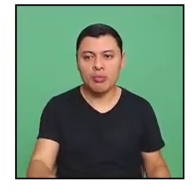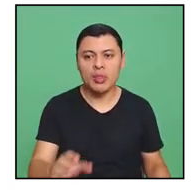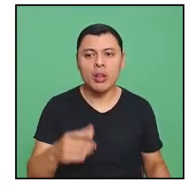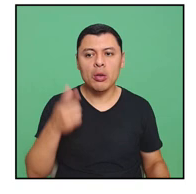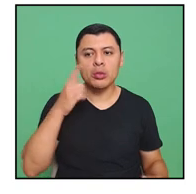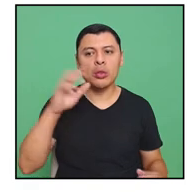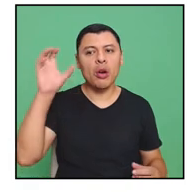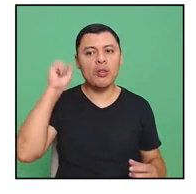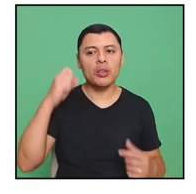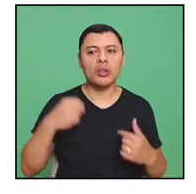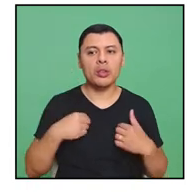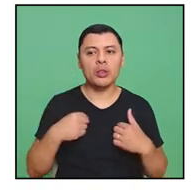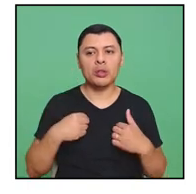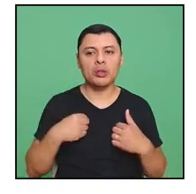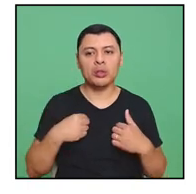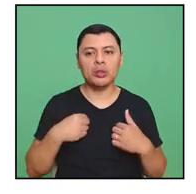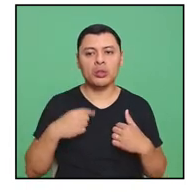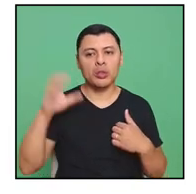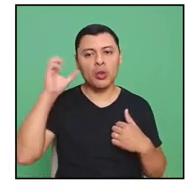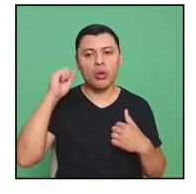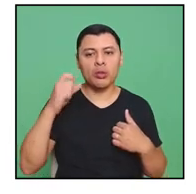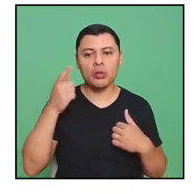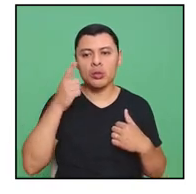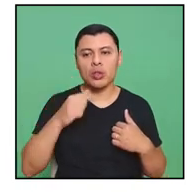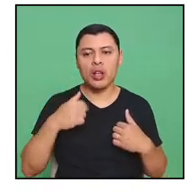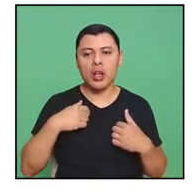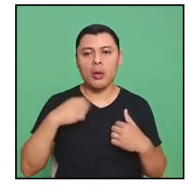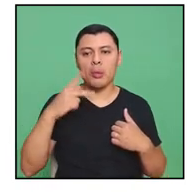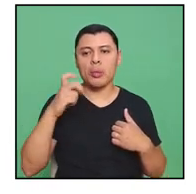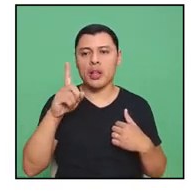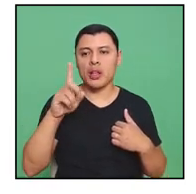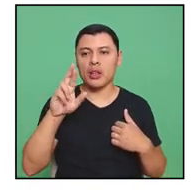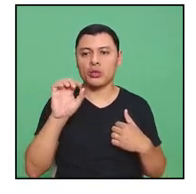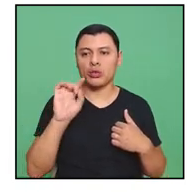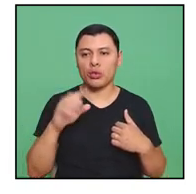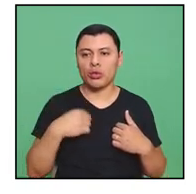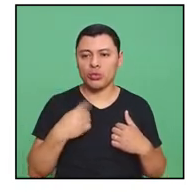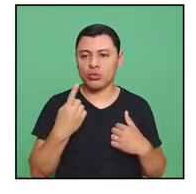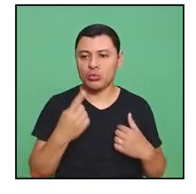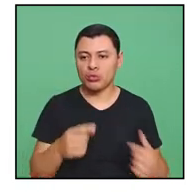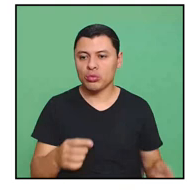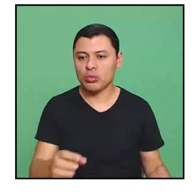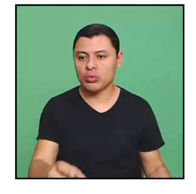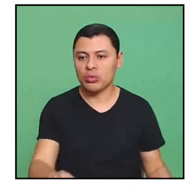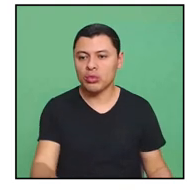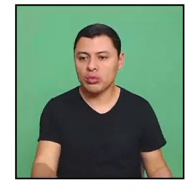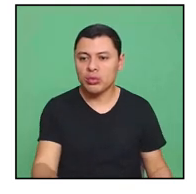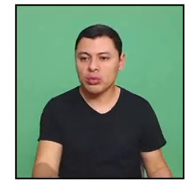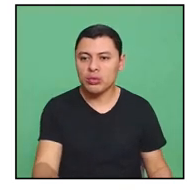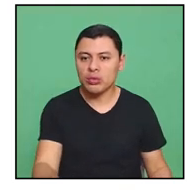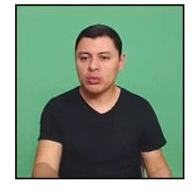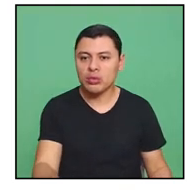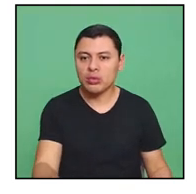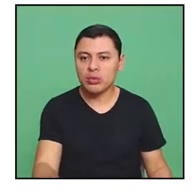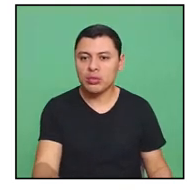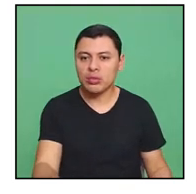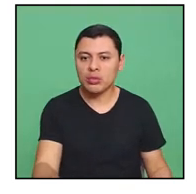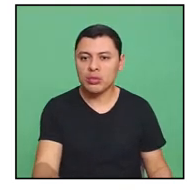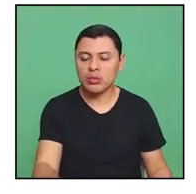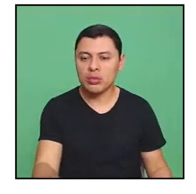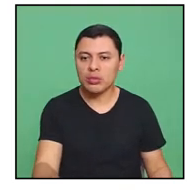ouvindo só me ouvindo, mas eu não ouço vocês.